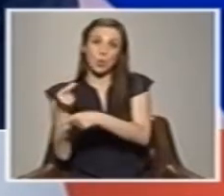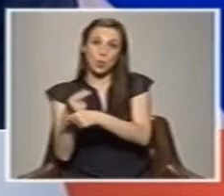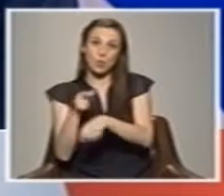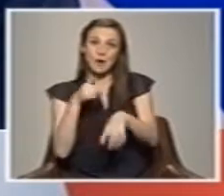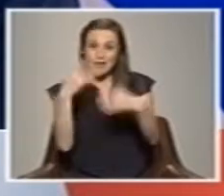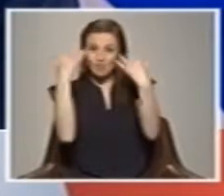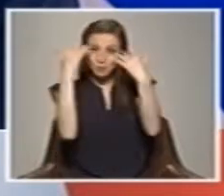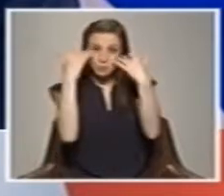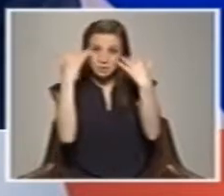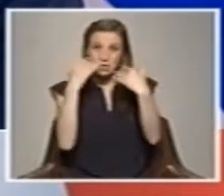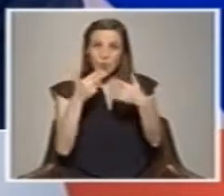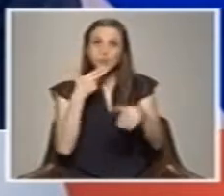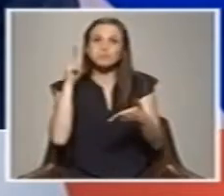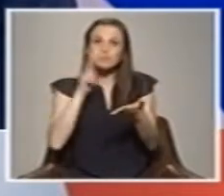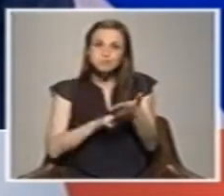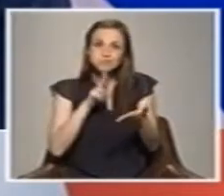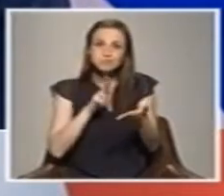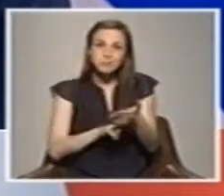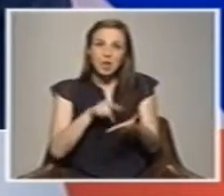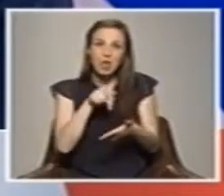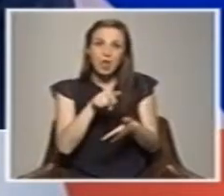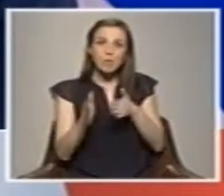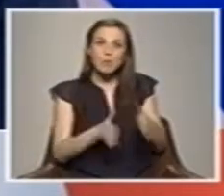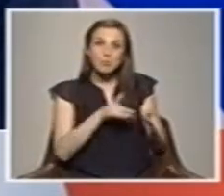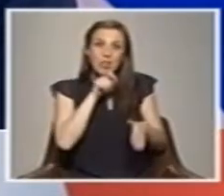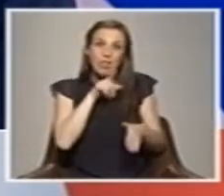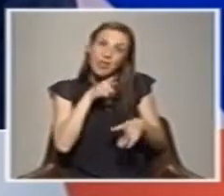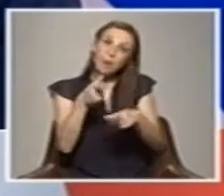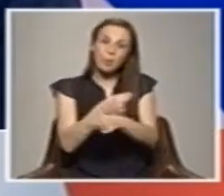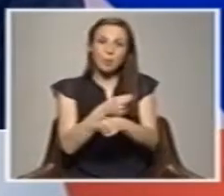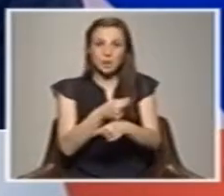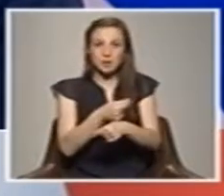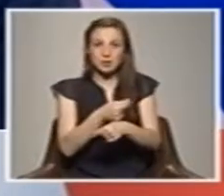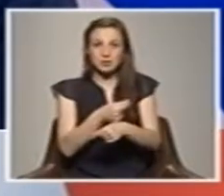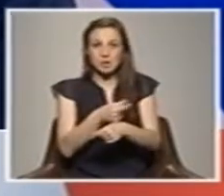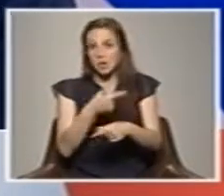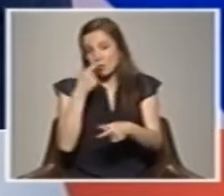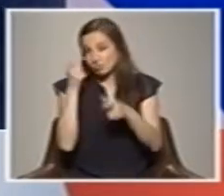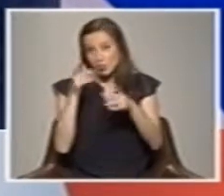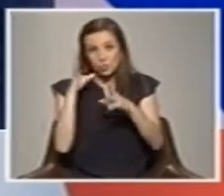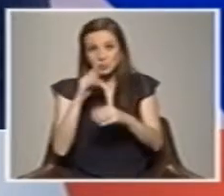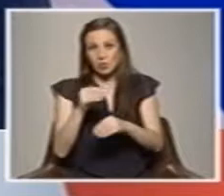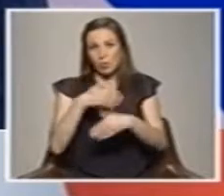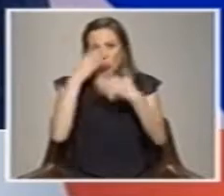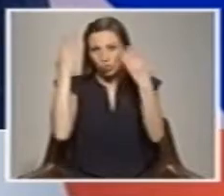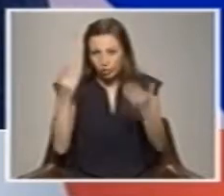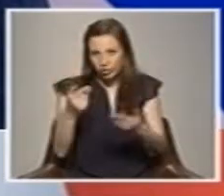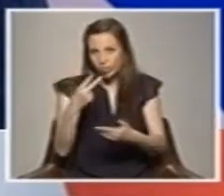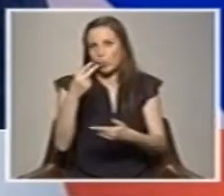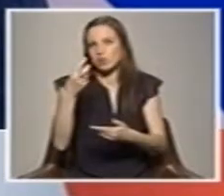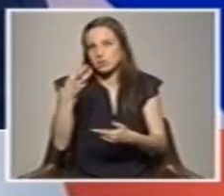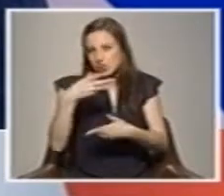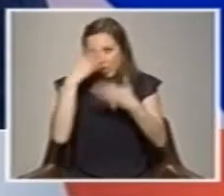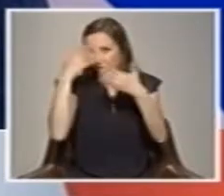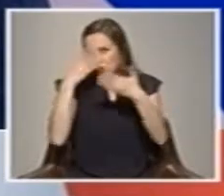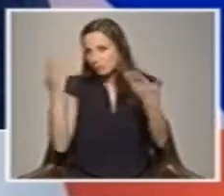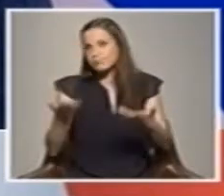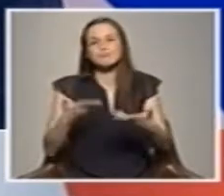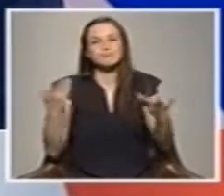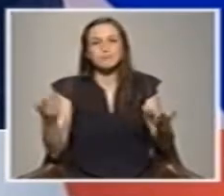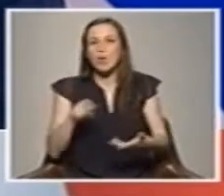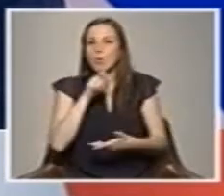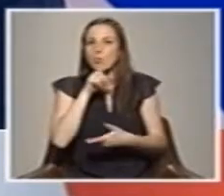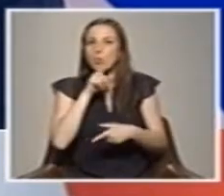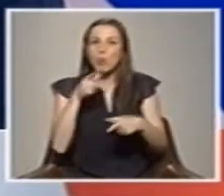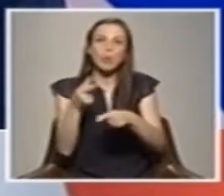existe ali uma produção que pode ser adquirida num espaço de um dia, dois dias, e que pode ser